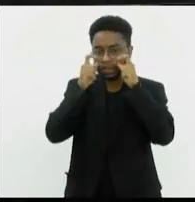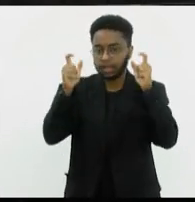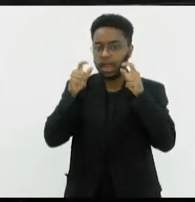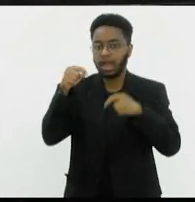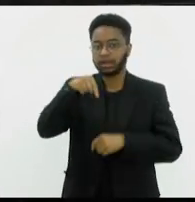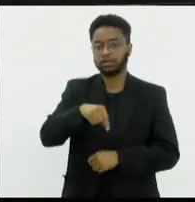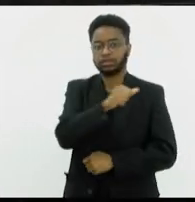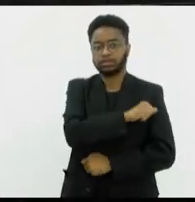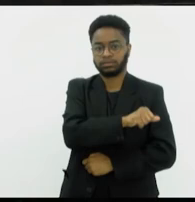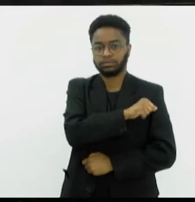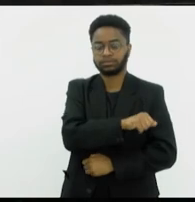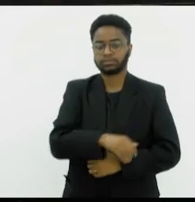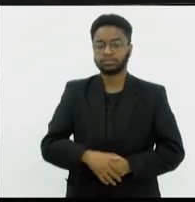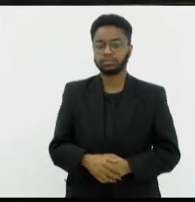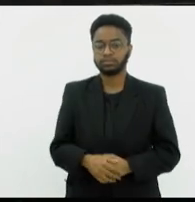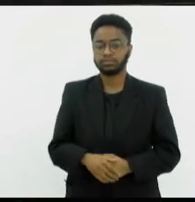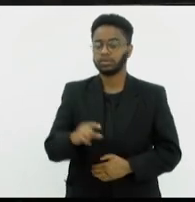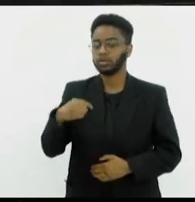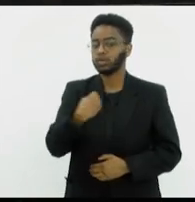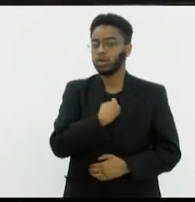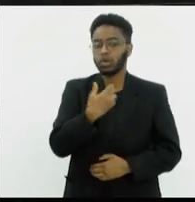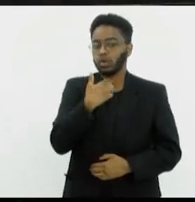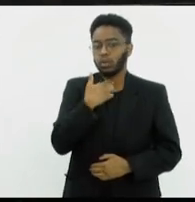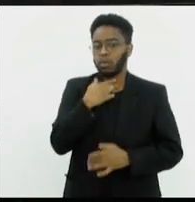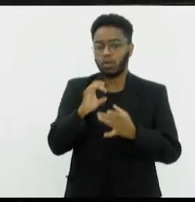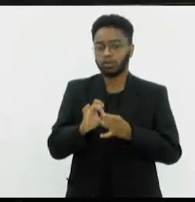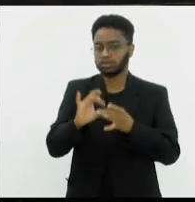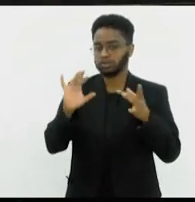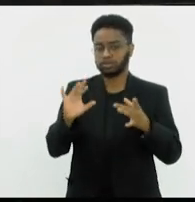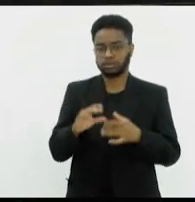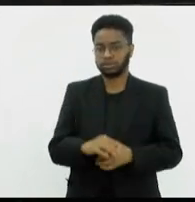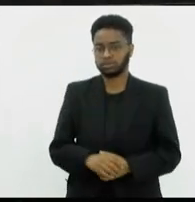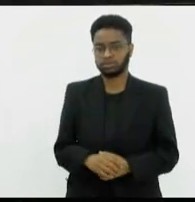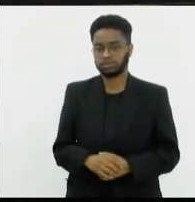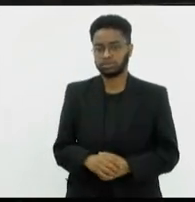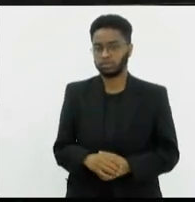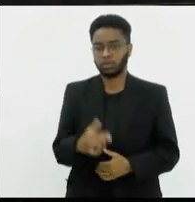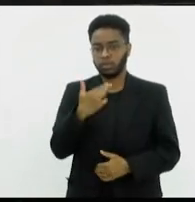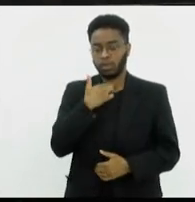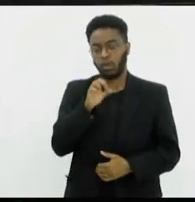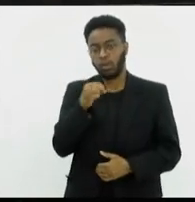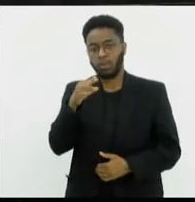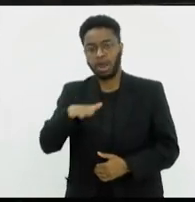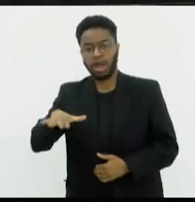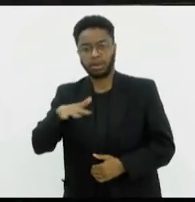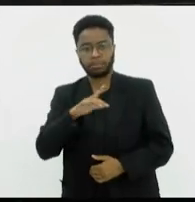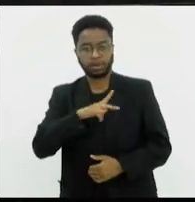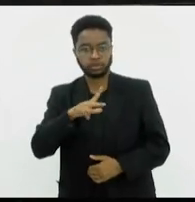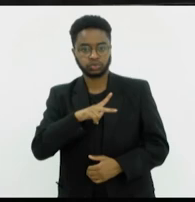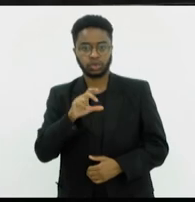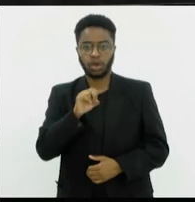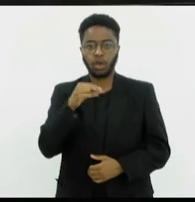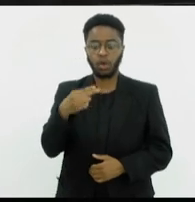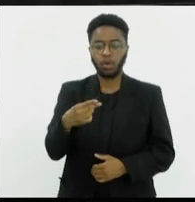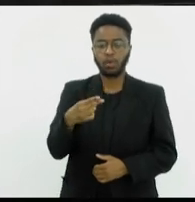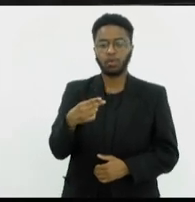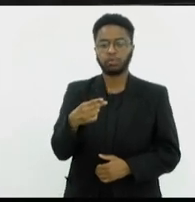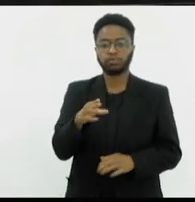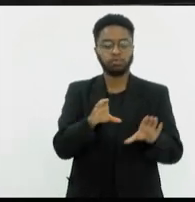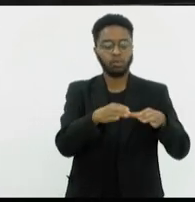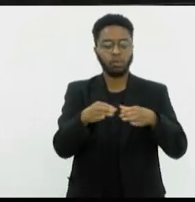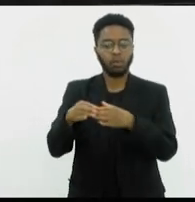Rio de Janeiro. A gente não pode permitir, seja a rede privada, sejam os grandes